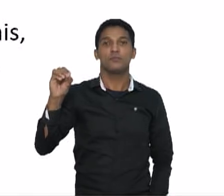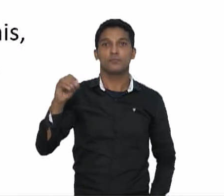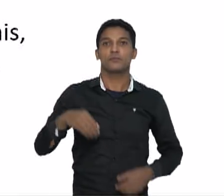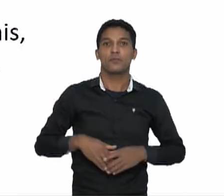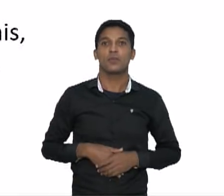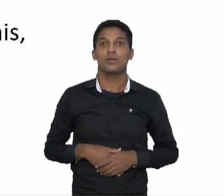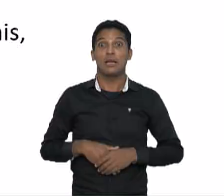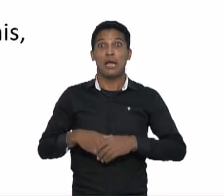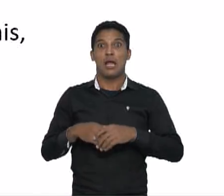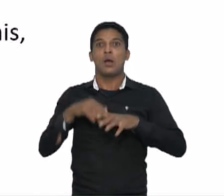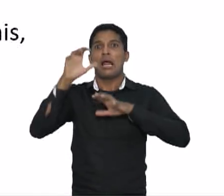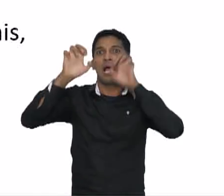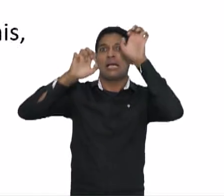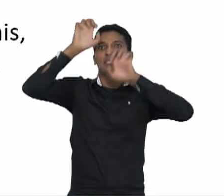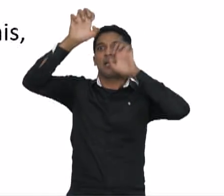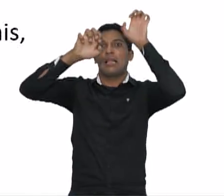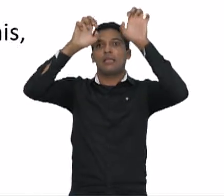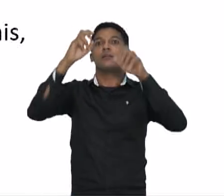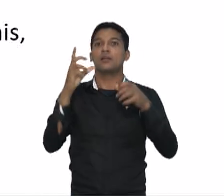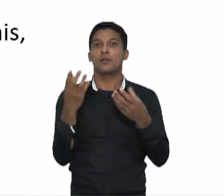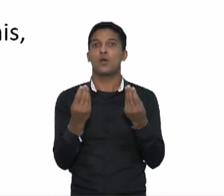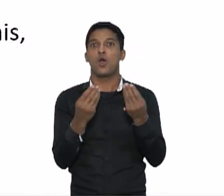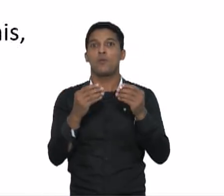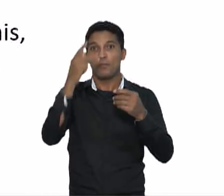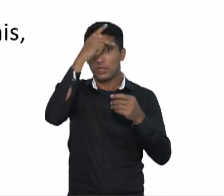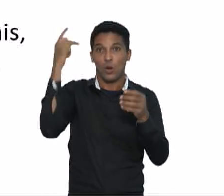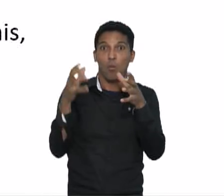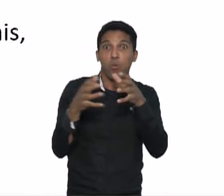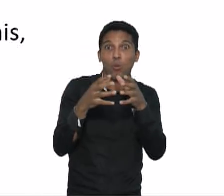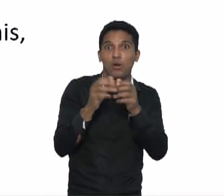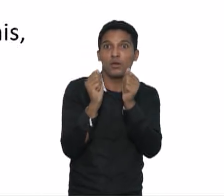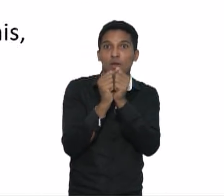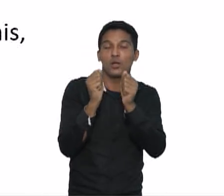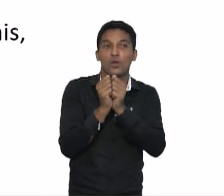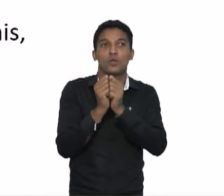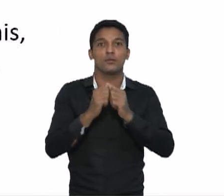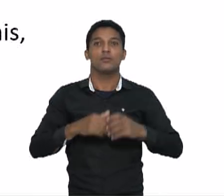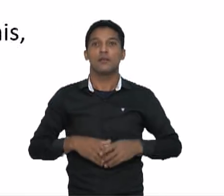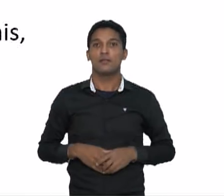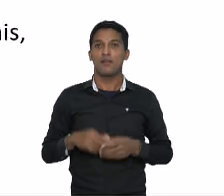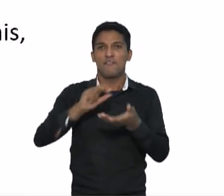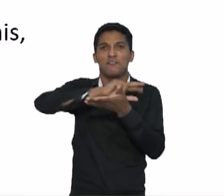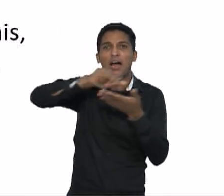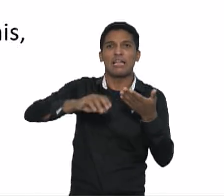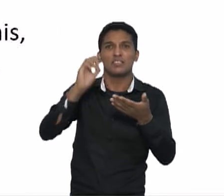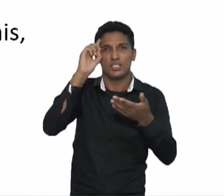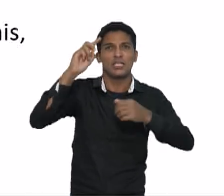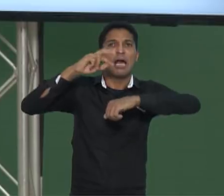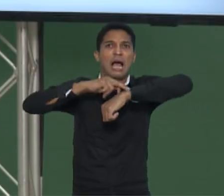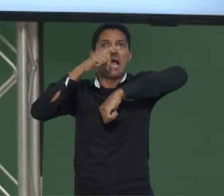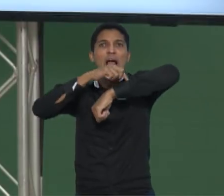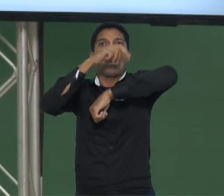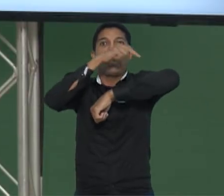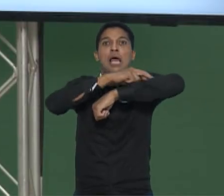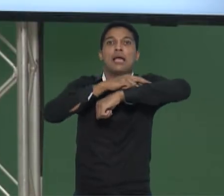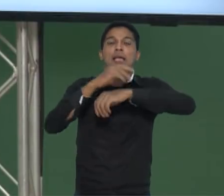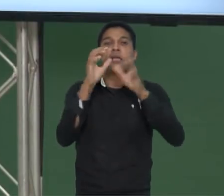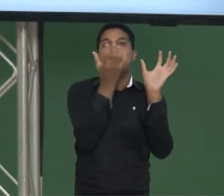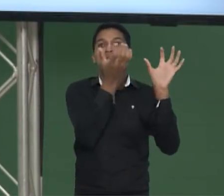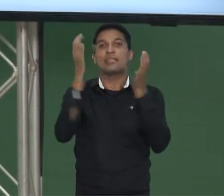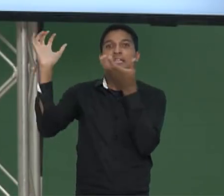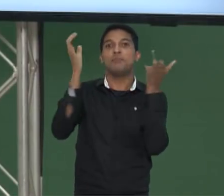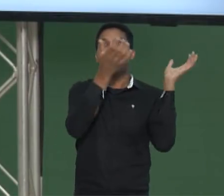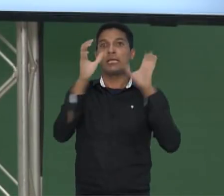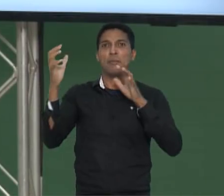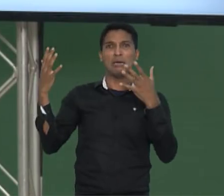muitos recursos, que pode levar vários dias, estando condicionada ao clima da região. Qual daqueles